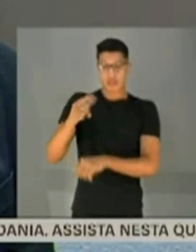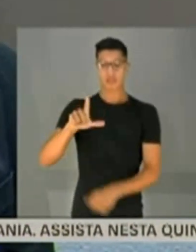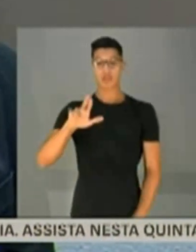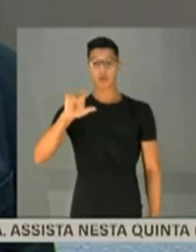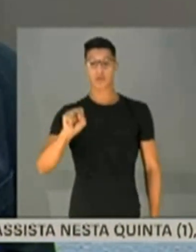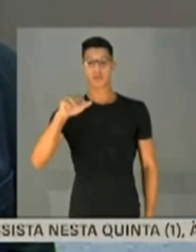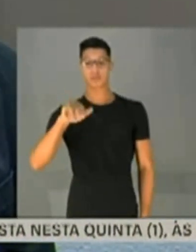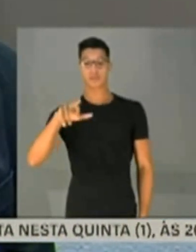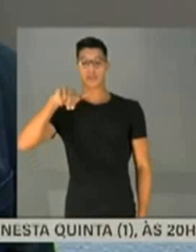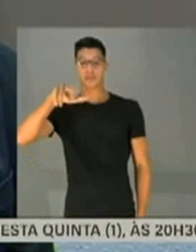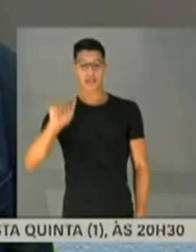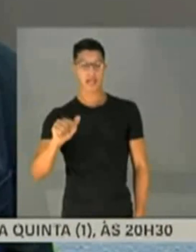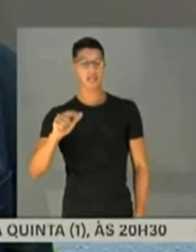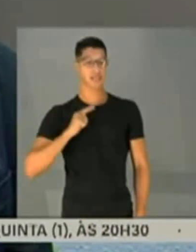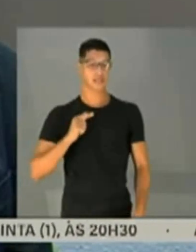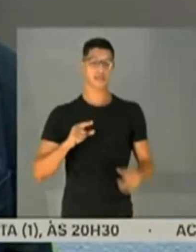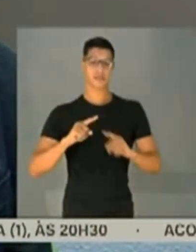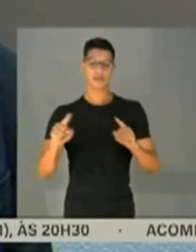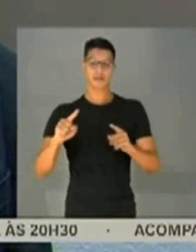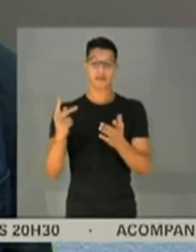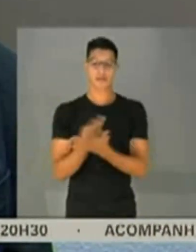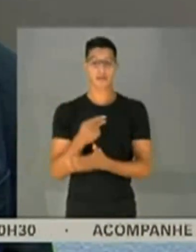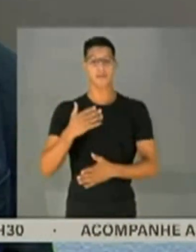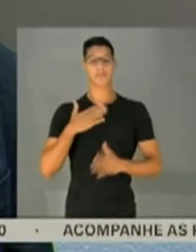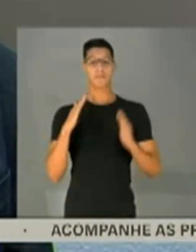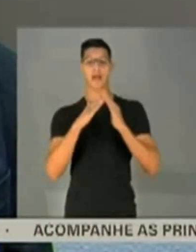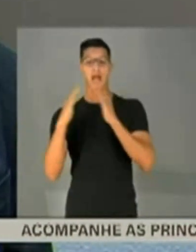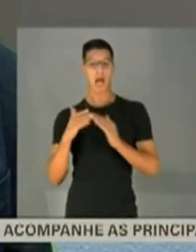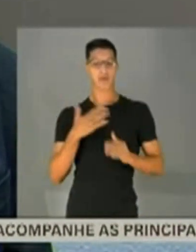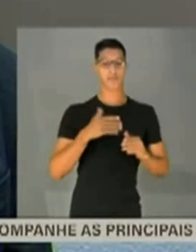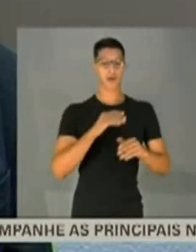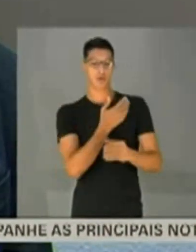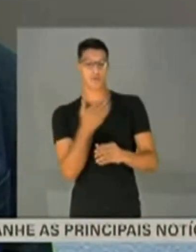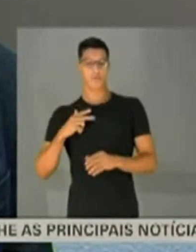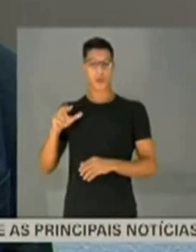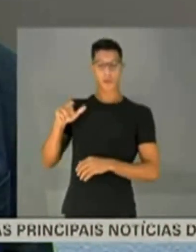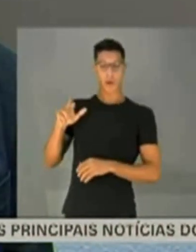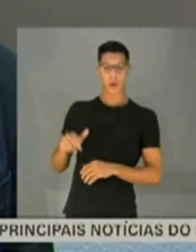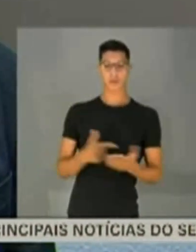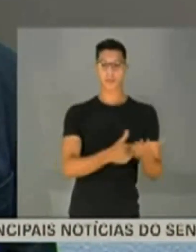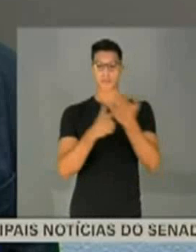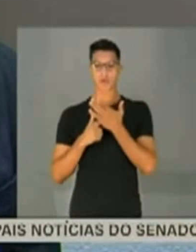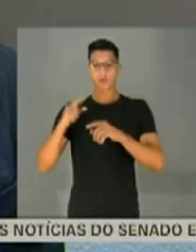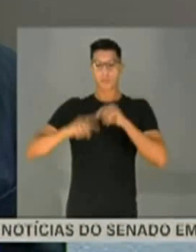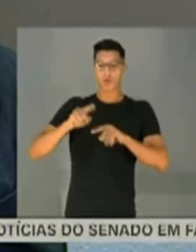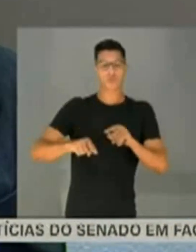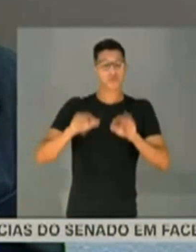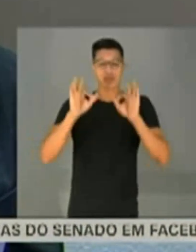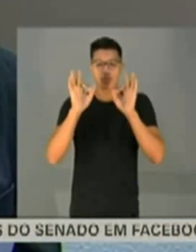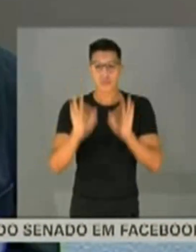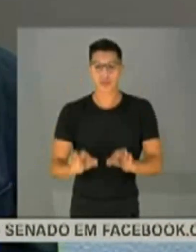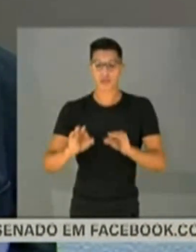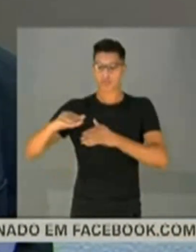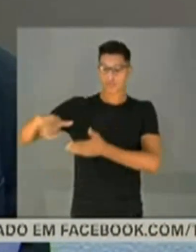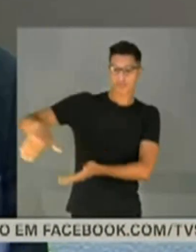esse depoente de ontem, o Dominguete, foi usado como um bode expiatório, foi usado como um cavalo de Troia,